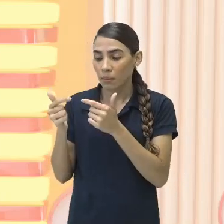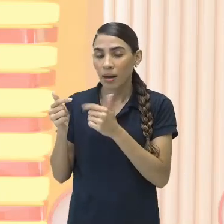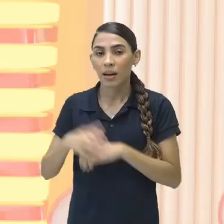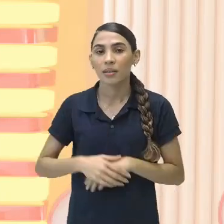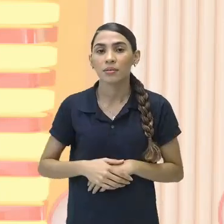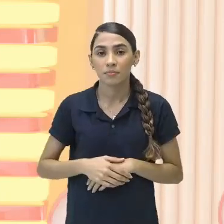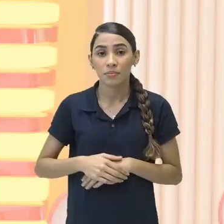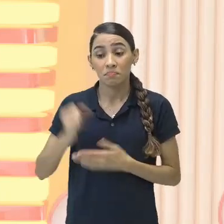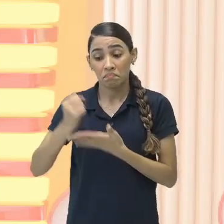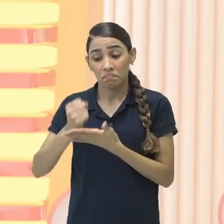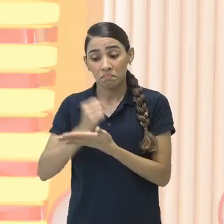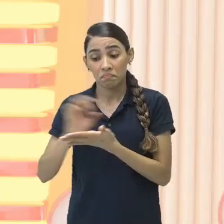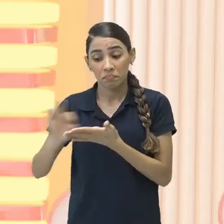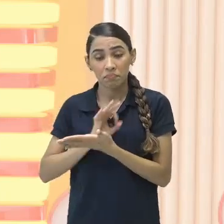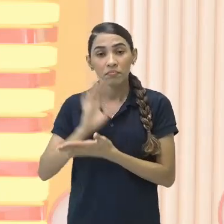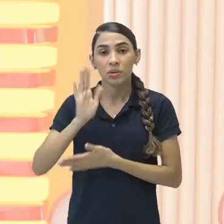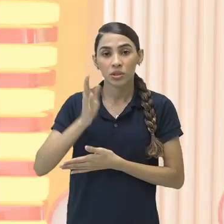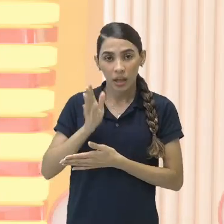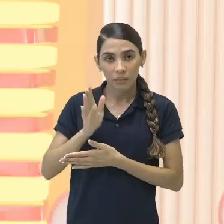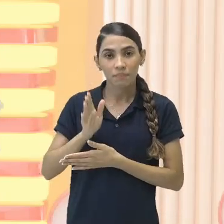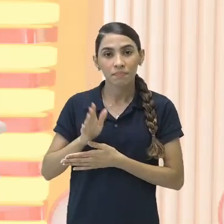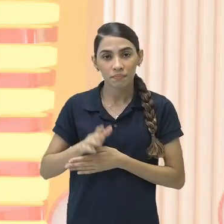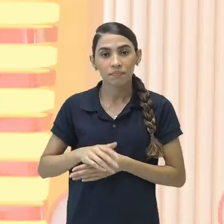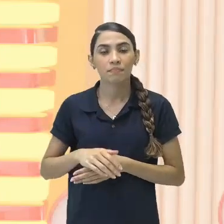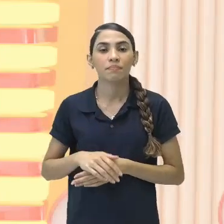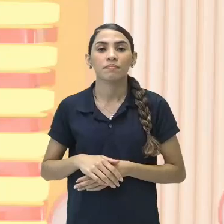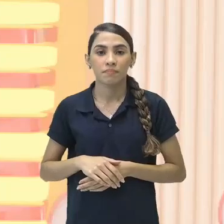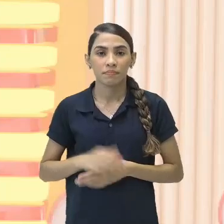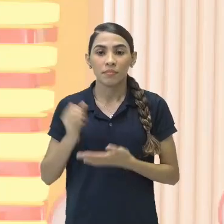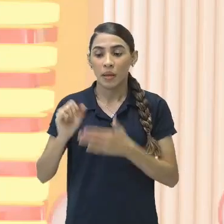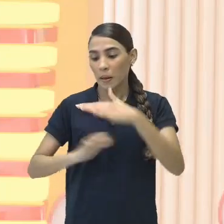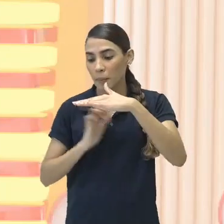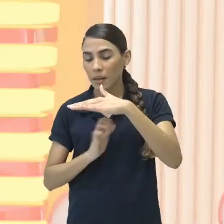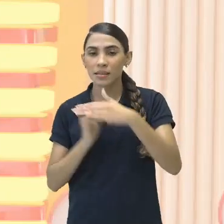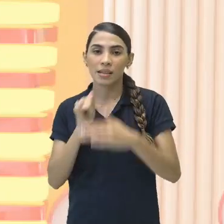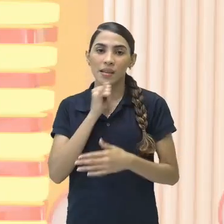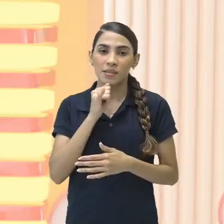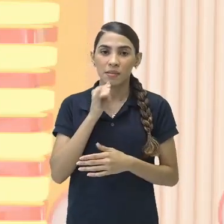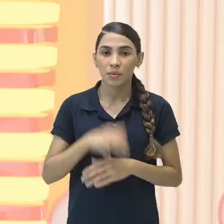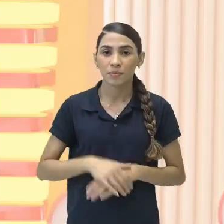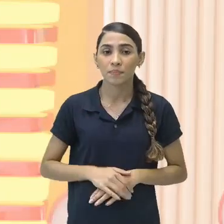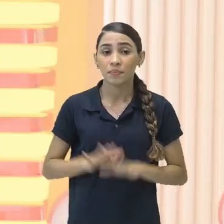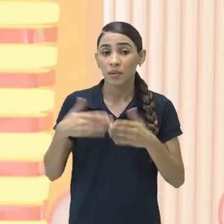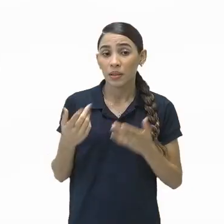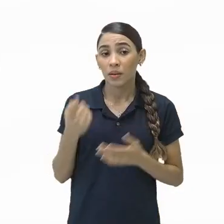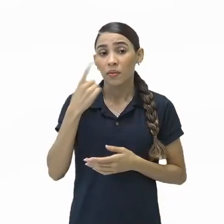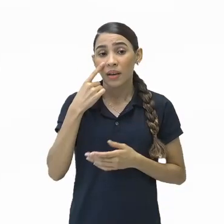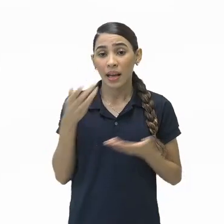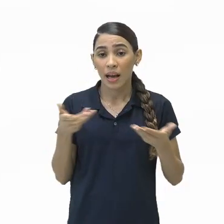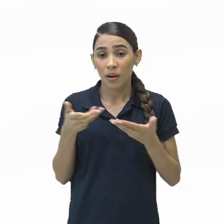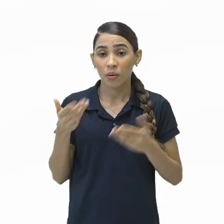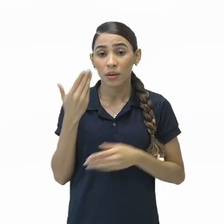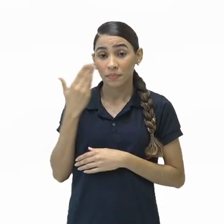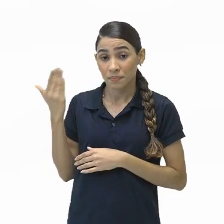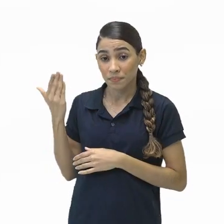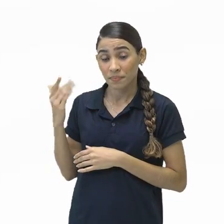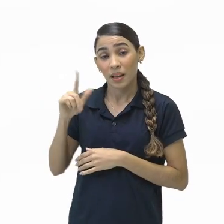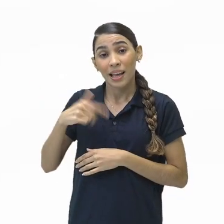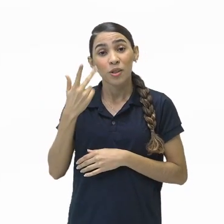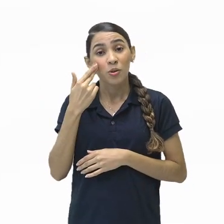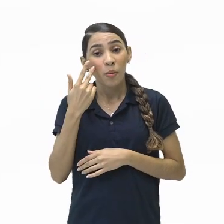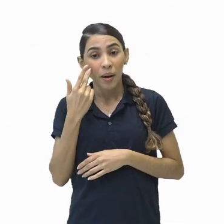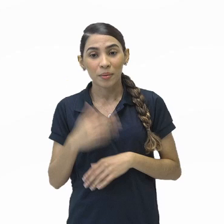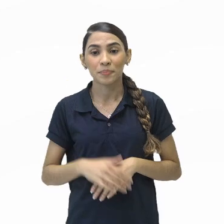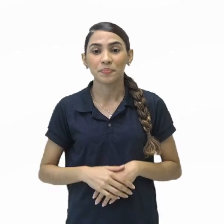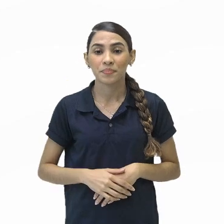sendo empregadas, né, sendo pessoas ocupadas, contratadas por uma empresa, por exemplo. E aí, como a gente vai ver nessa tela aí agora, é muito comum quando a gente